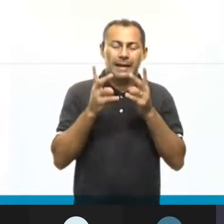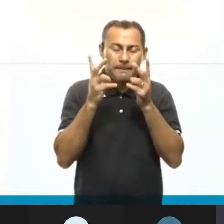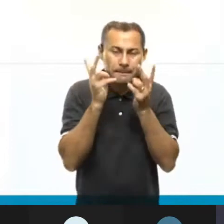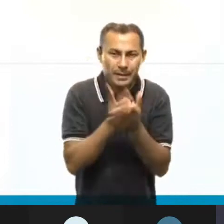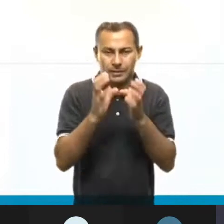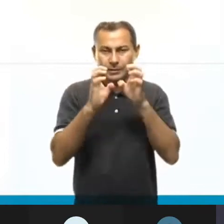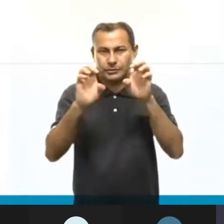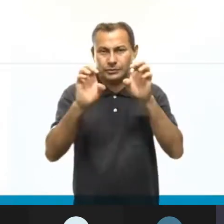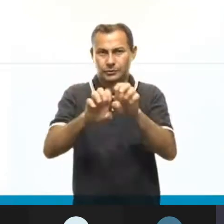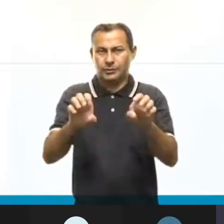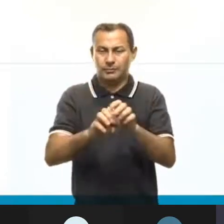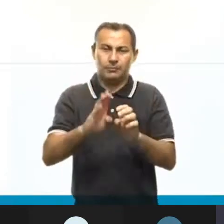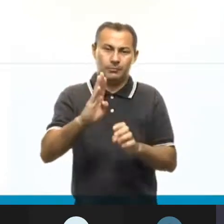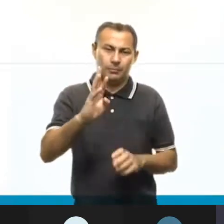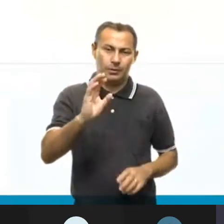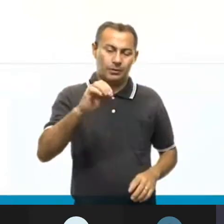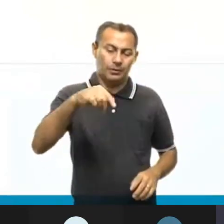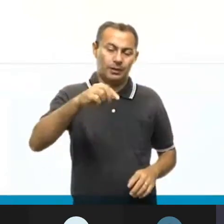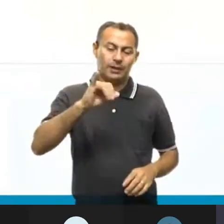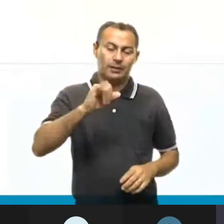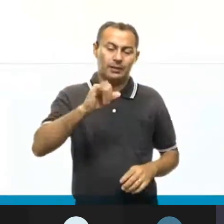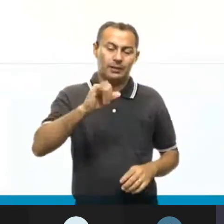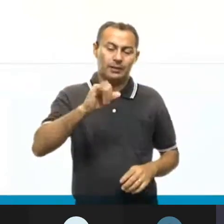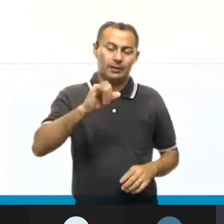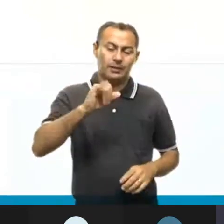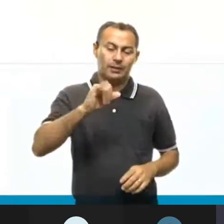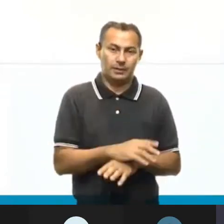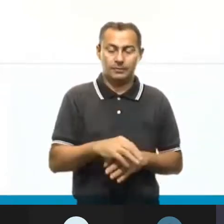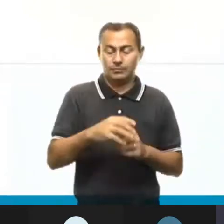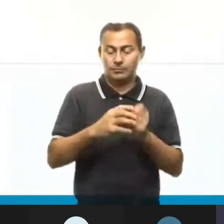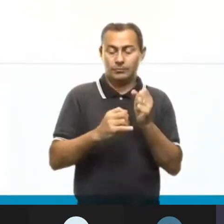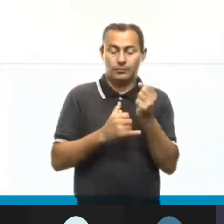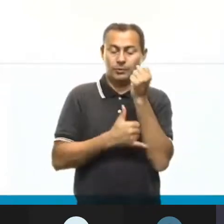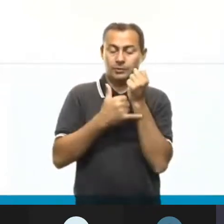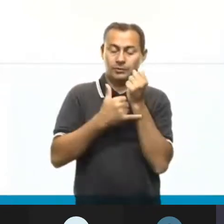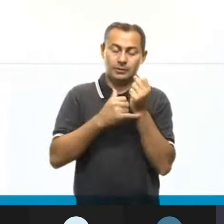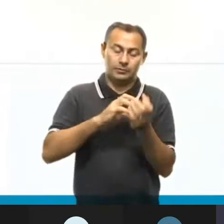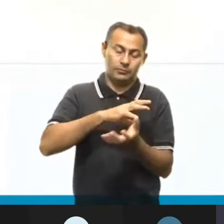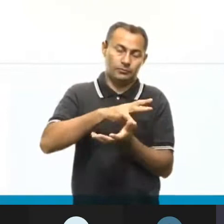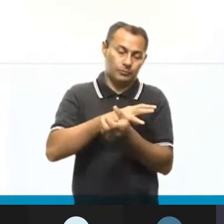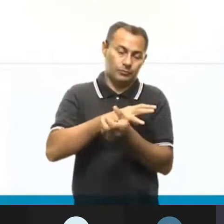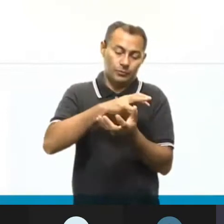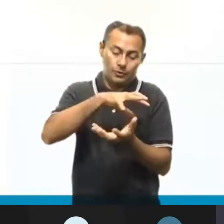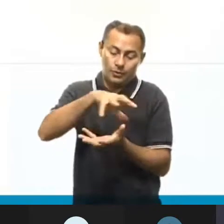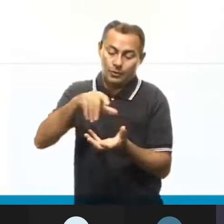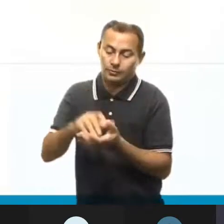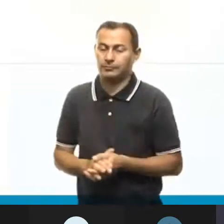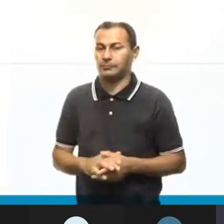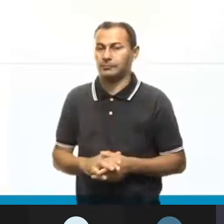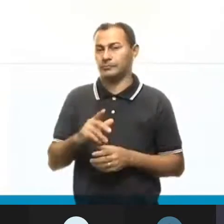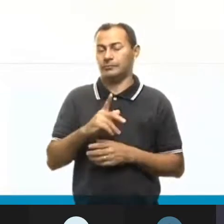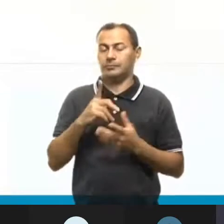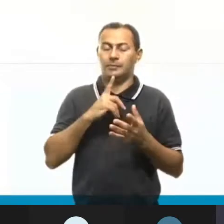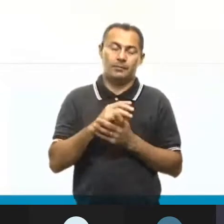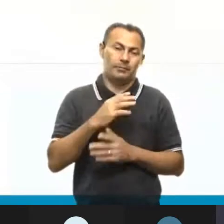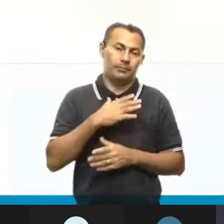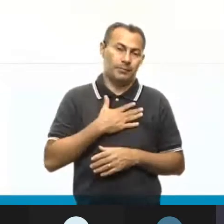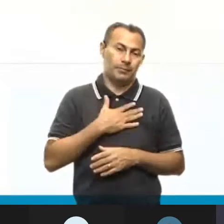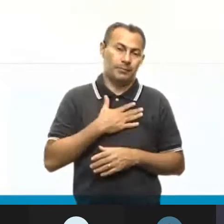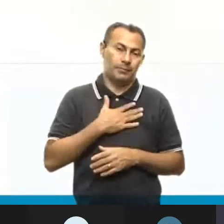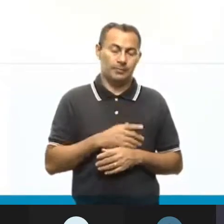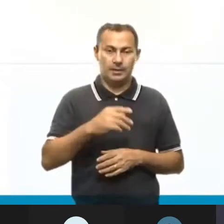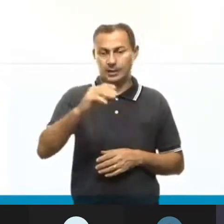mesma estrutura do bronquíolo lá terminal. Então, eu tenho aqui, ó, músculo liso em volta, aqui o meu epitélio, né? No